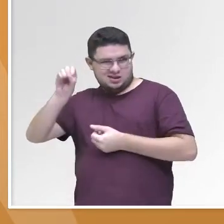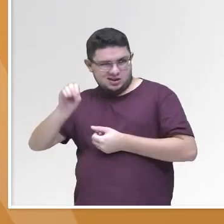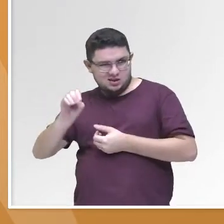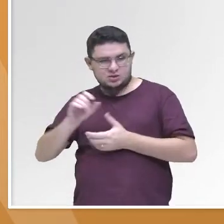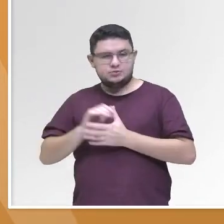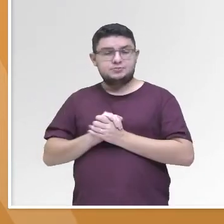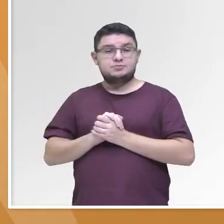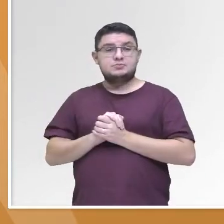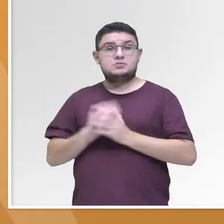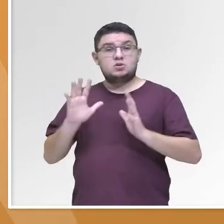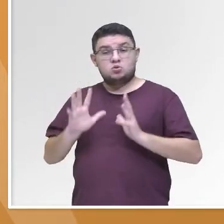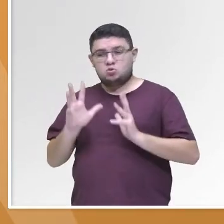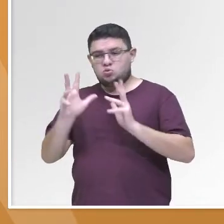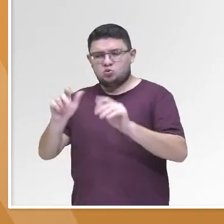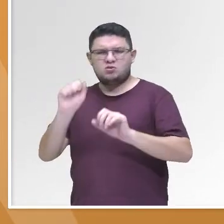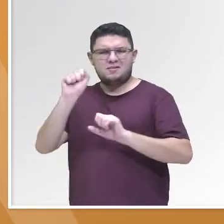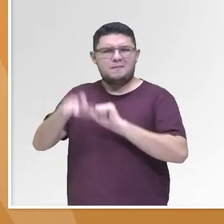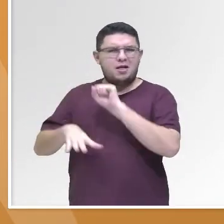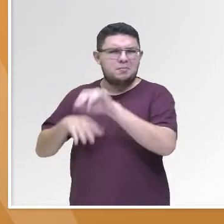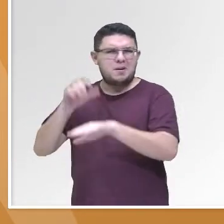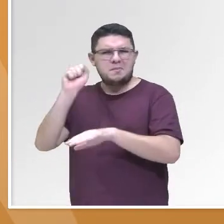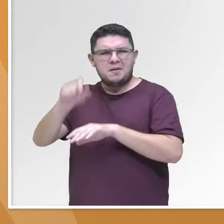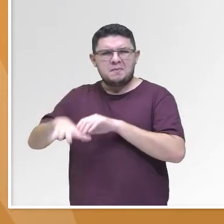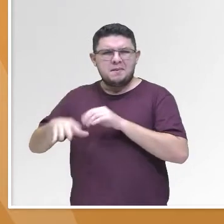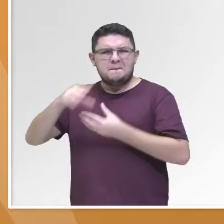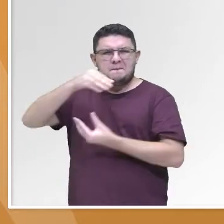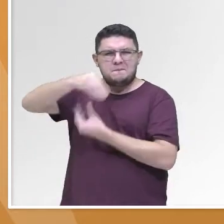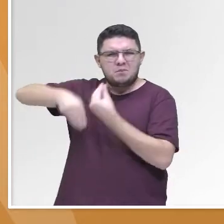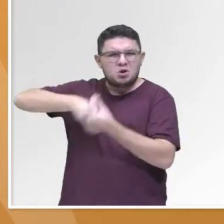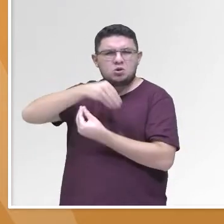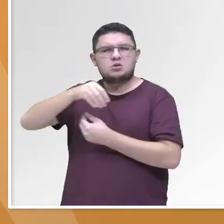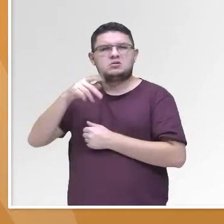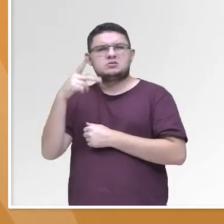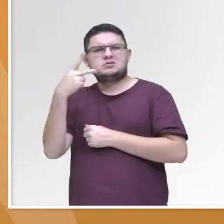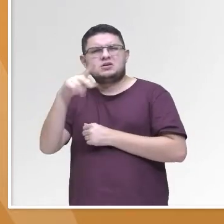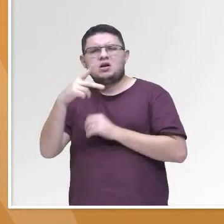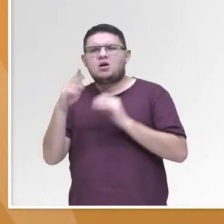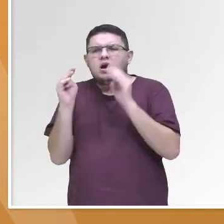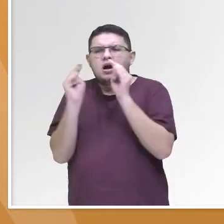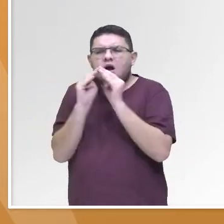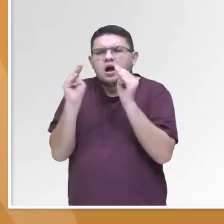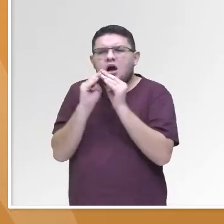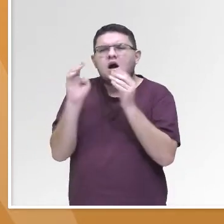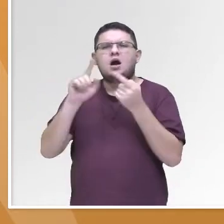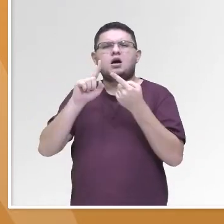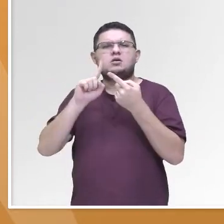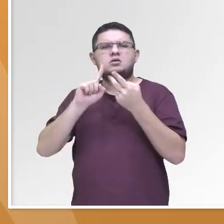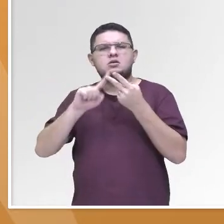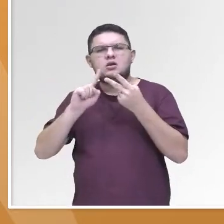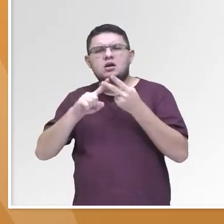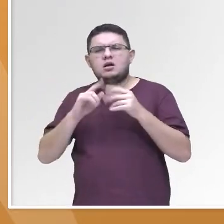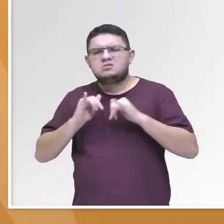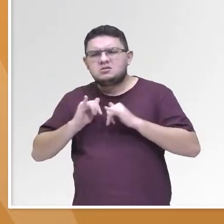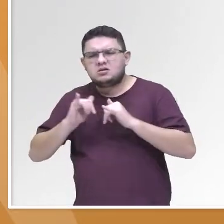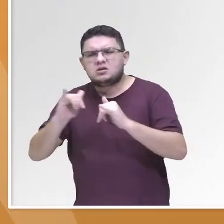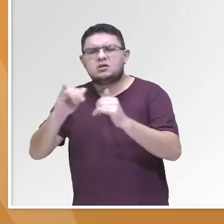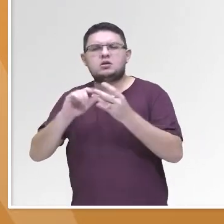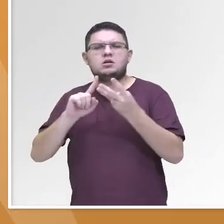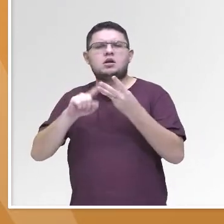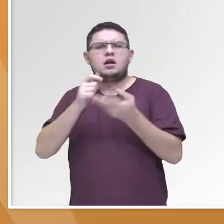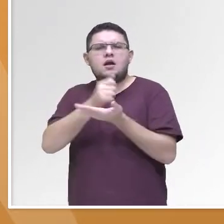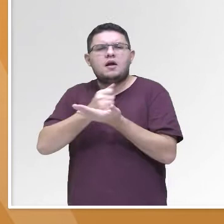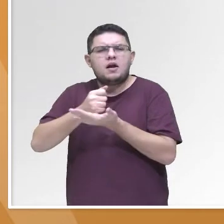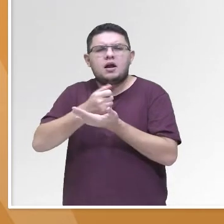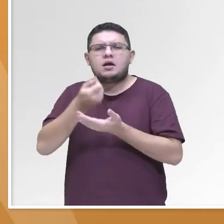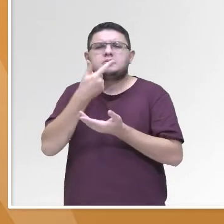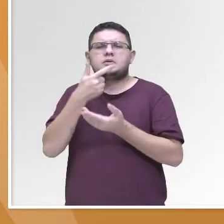ali, tudo que a pessoa joga, né, ali na sua casa, nos supermercados, nas farmácias, nas grandes indústrias